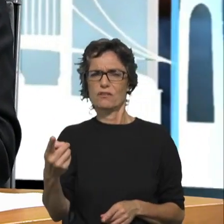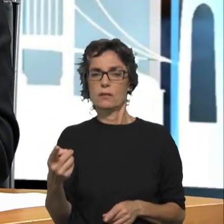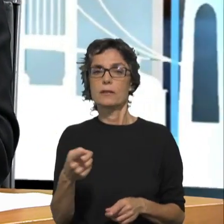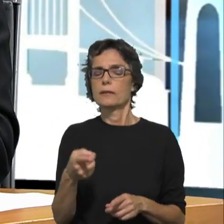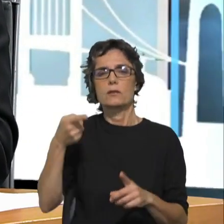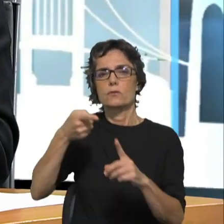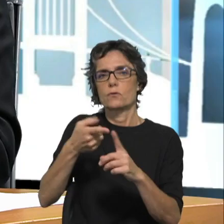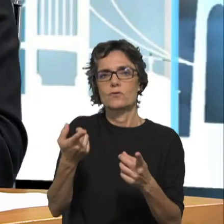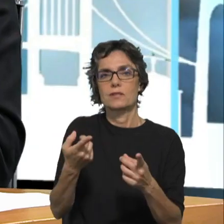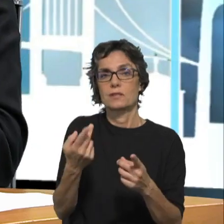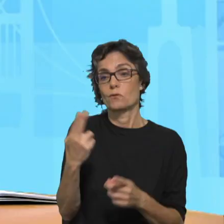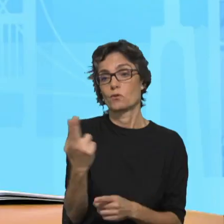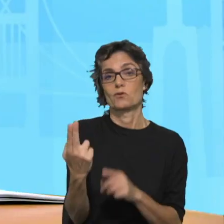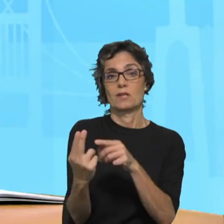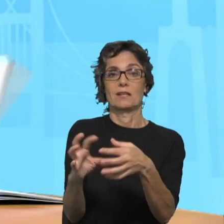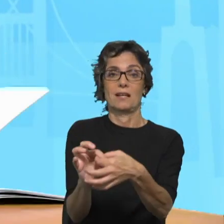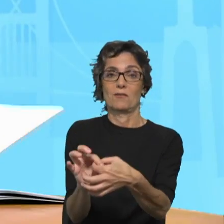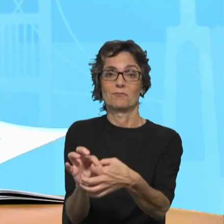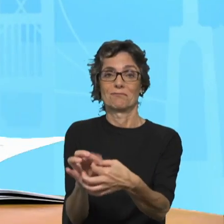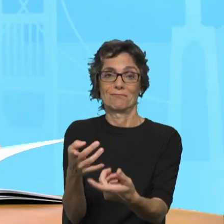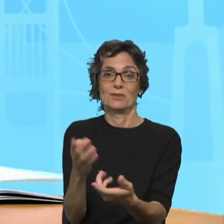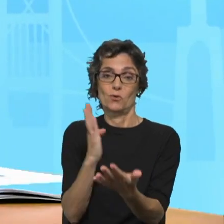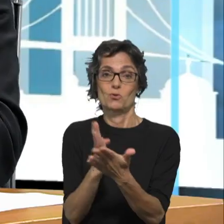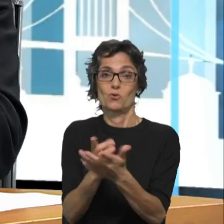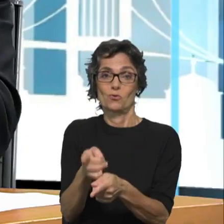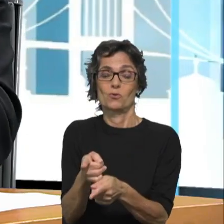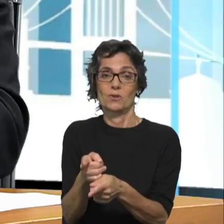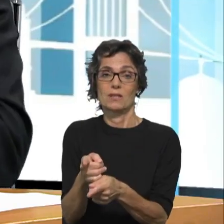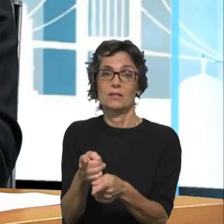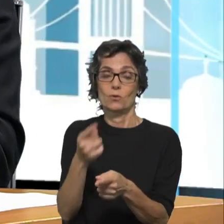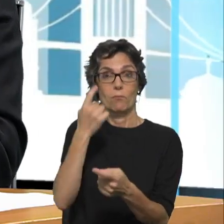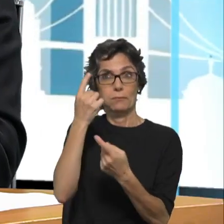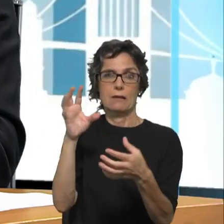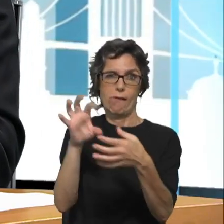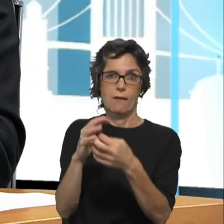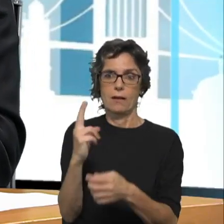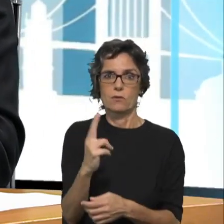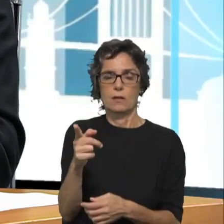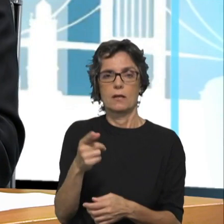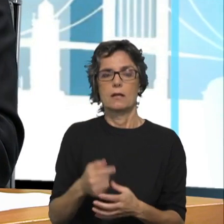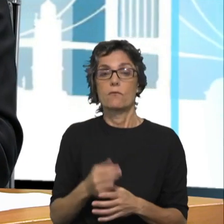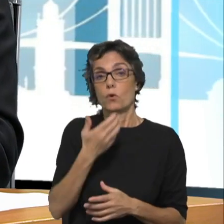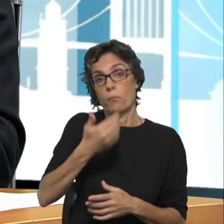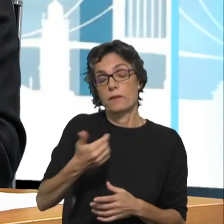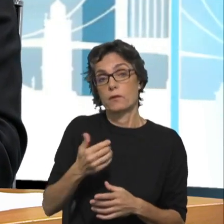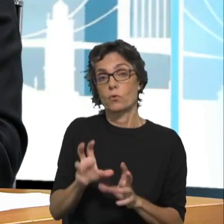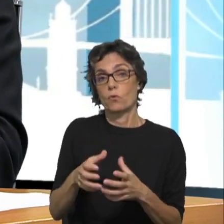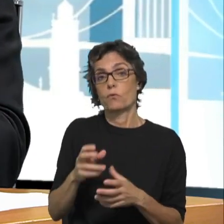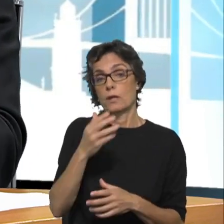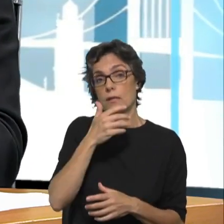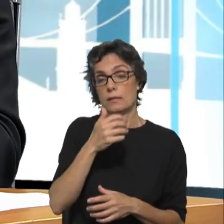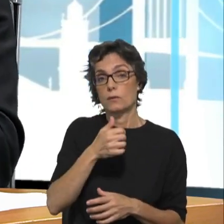das Jornadas Mundiais da Juventude. E, portanto, isto é um estudo feito no âmbito das jornadas, a pedido da Conferência Episcopal, e, portanto, pareceu que aí